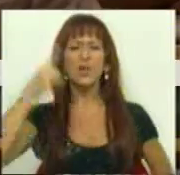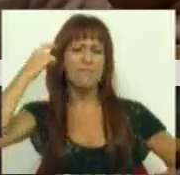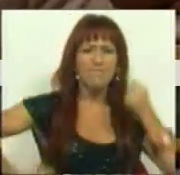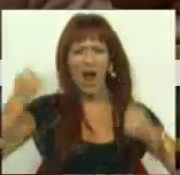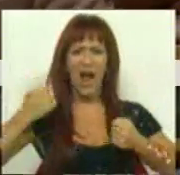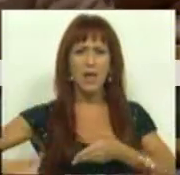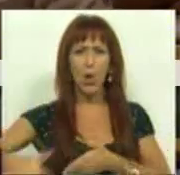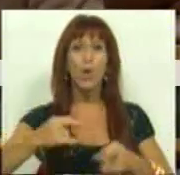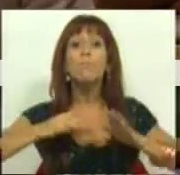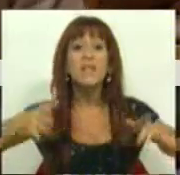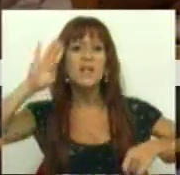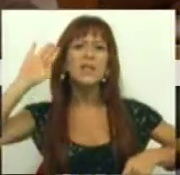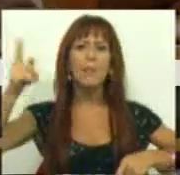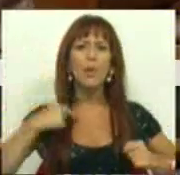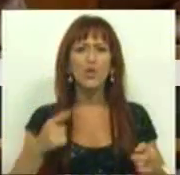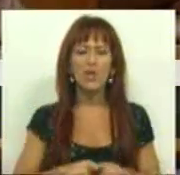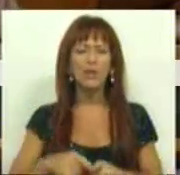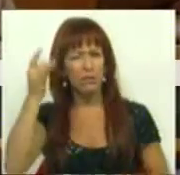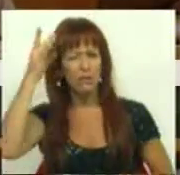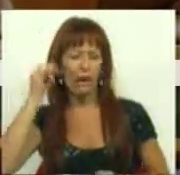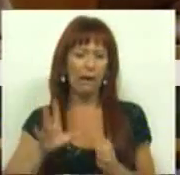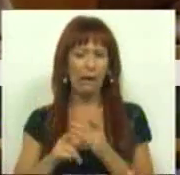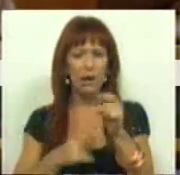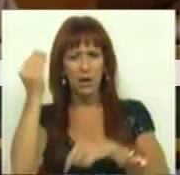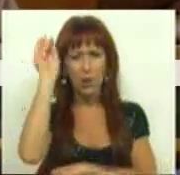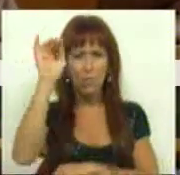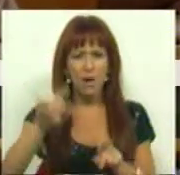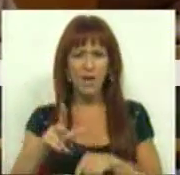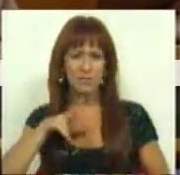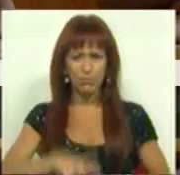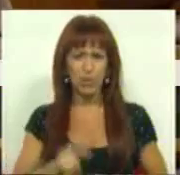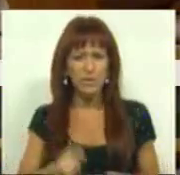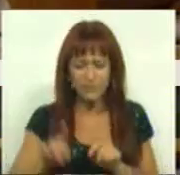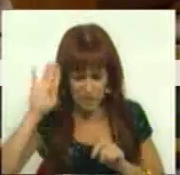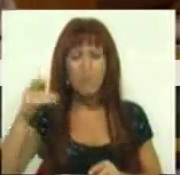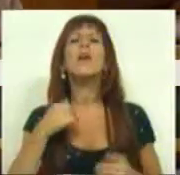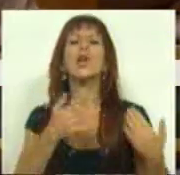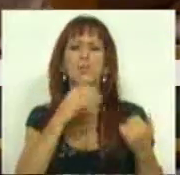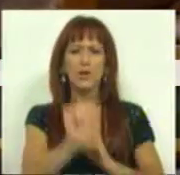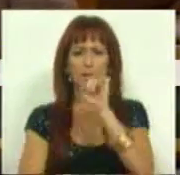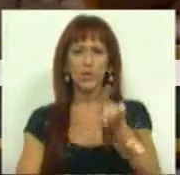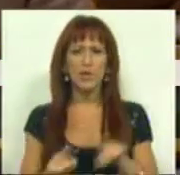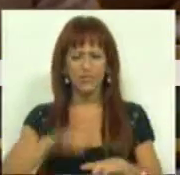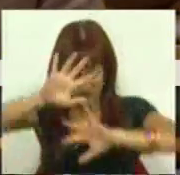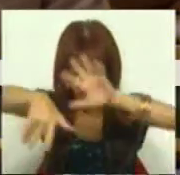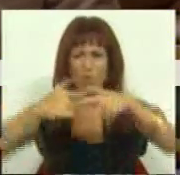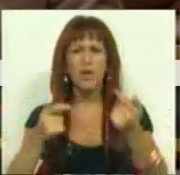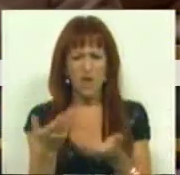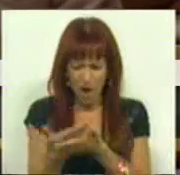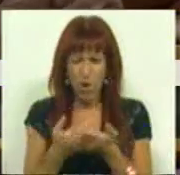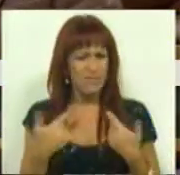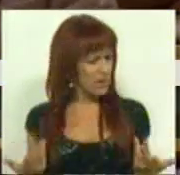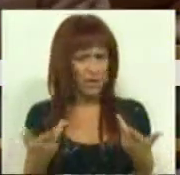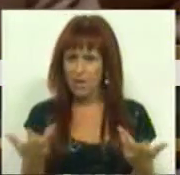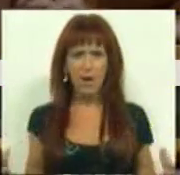protesta nas ruas tem que saber da agiotagem da Banca Nacional, tem que saber das suas responsabilidades no caos económico